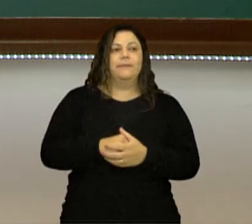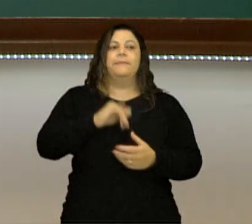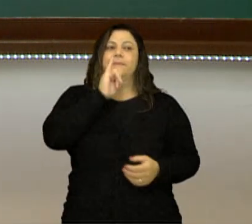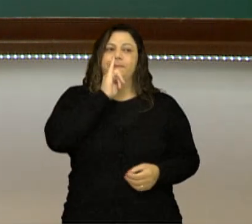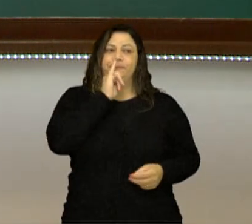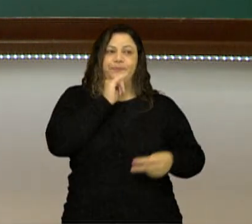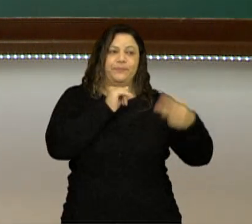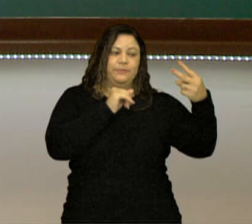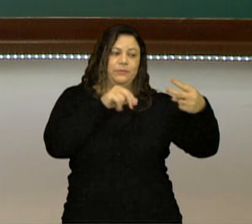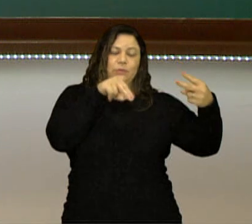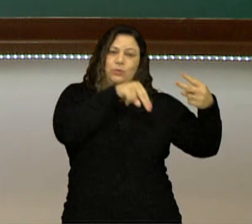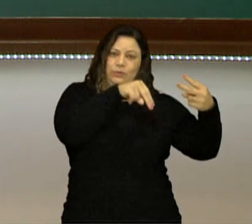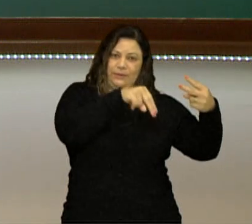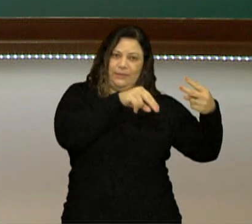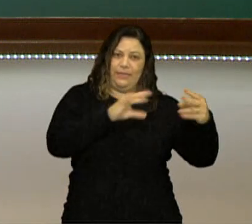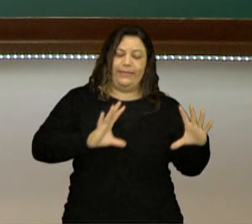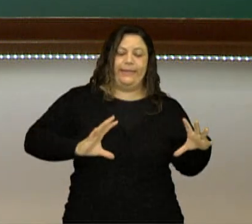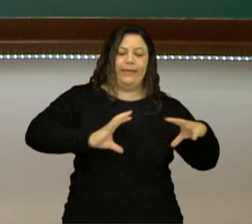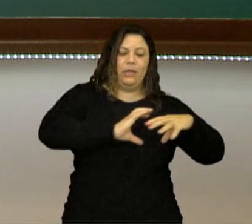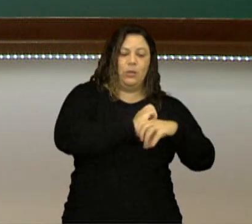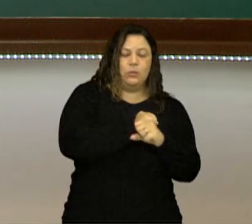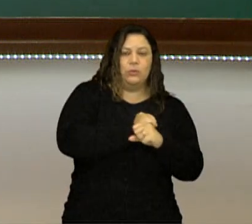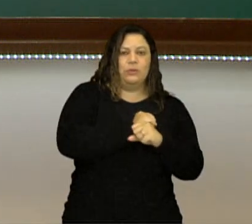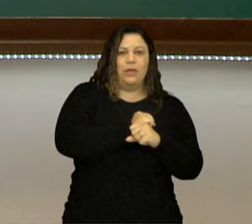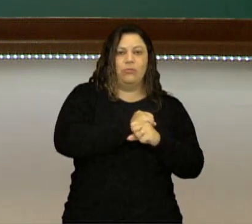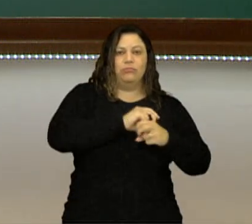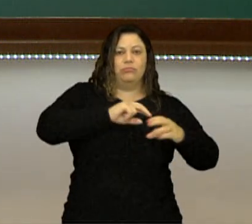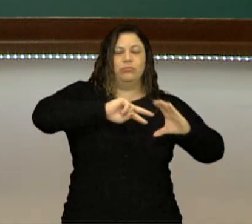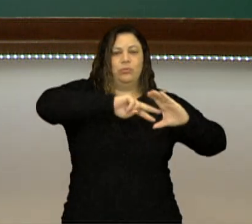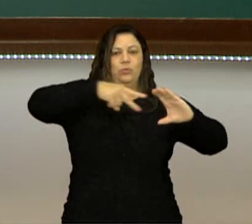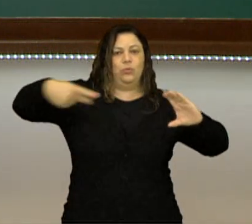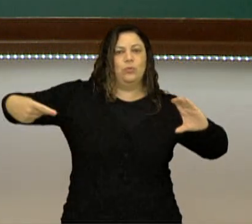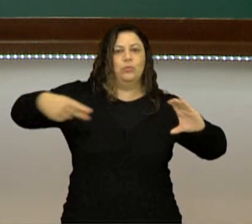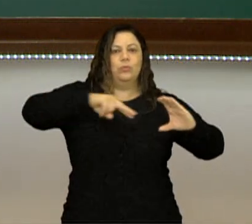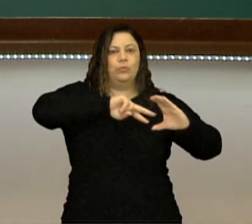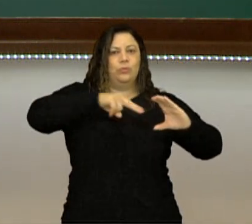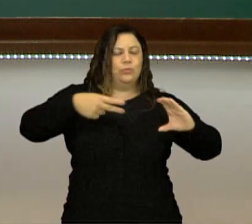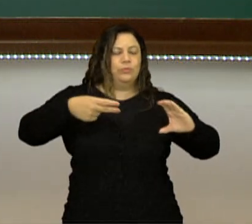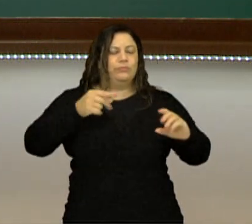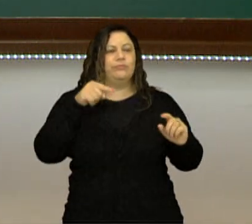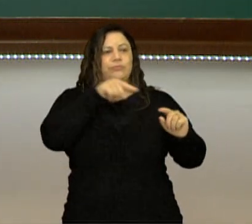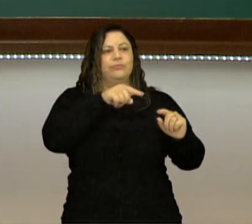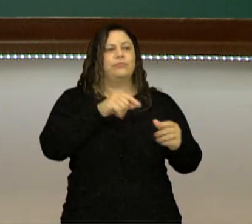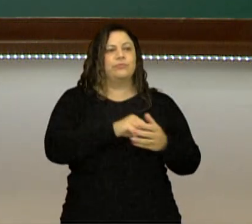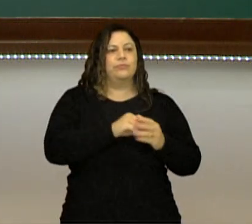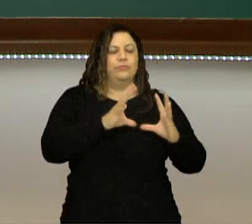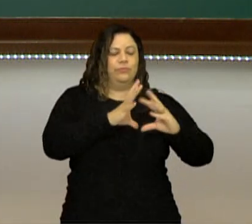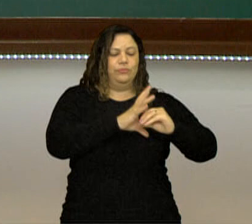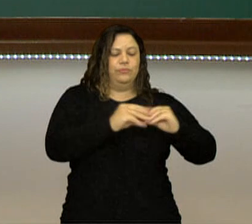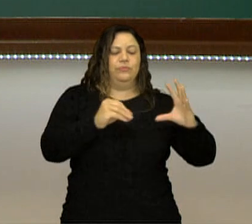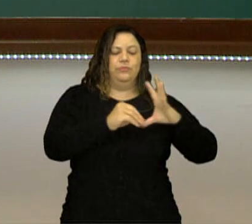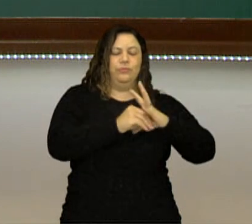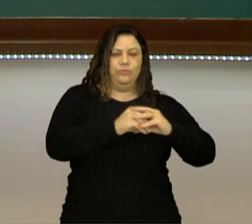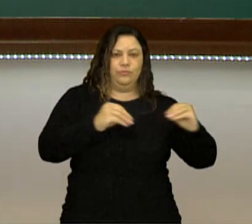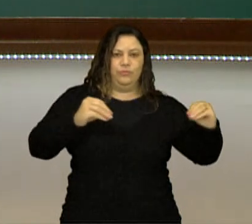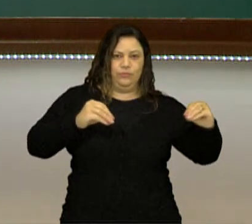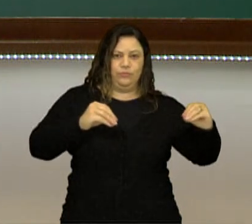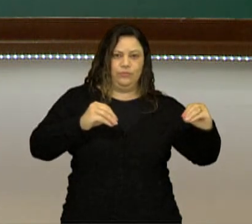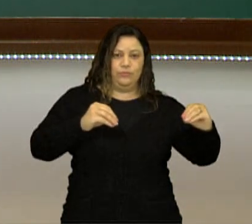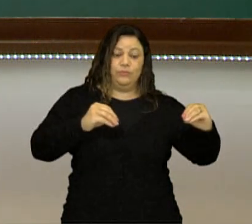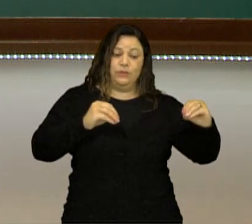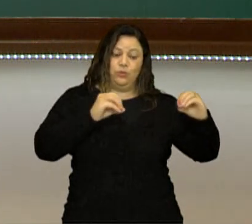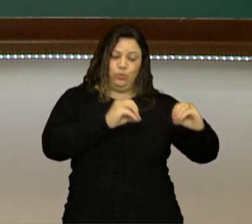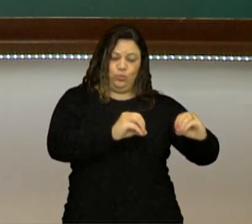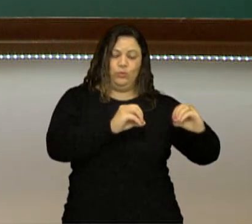2N, com a quantidade total, né, de cromossomos daquela espécie, sofrendo ali um processo de mitose, formando duas novas